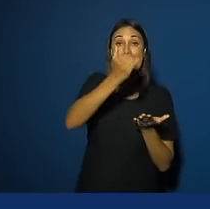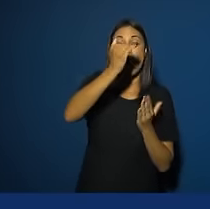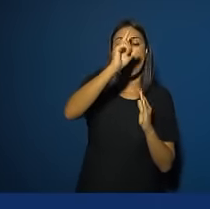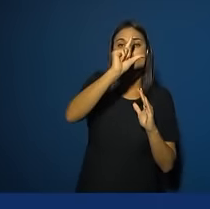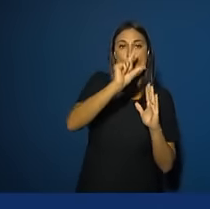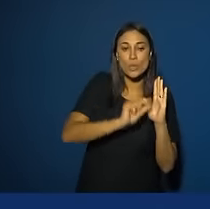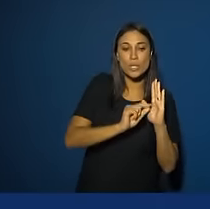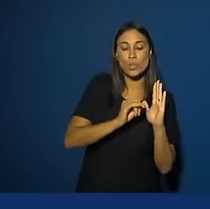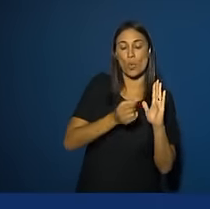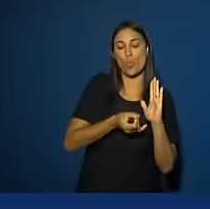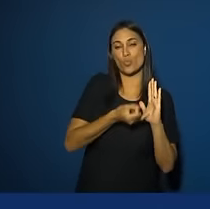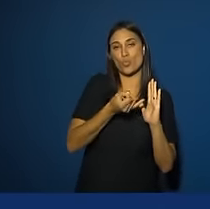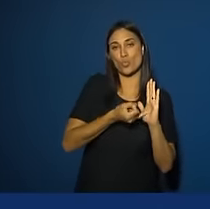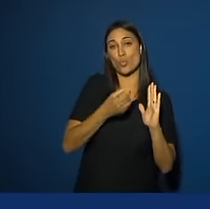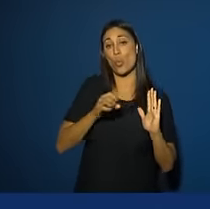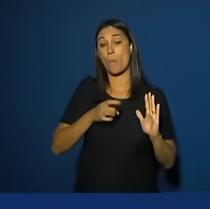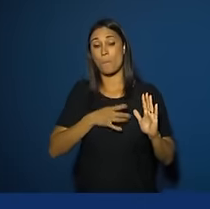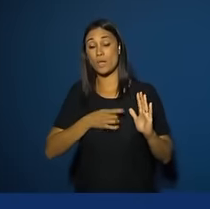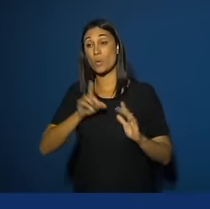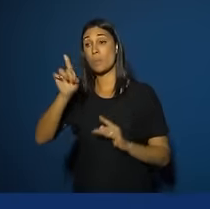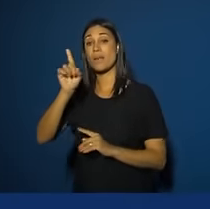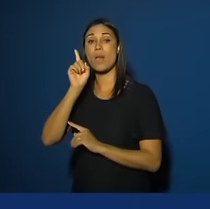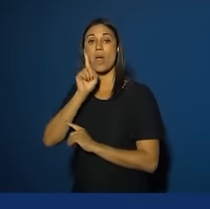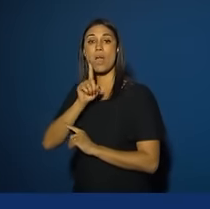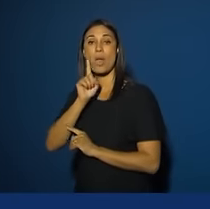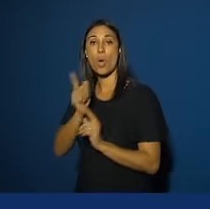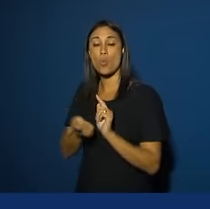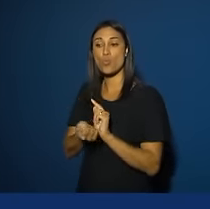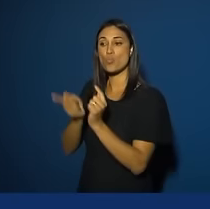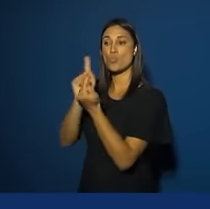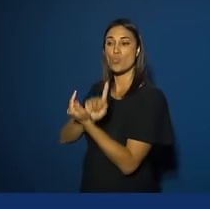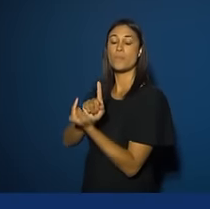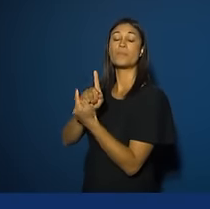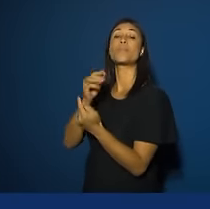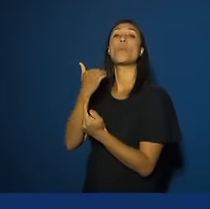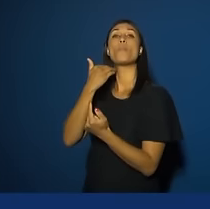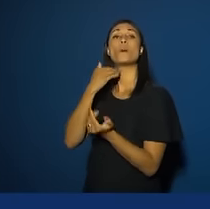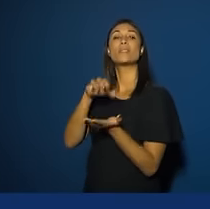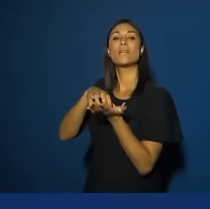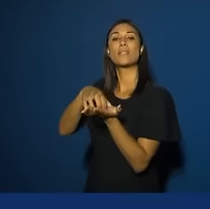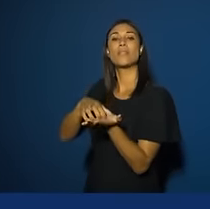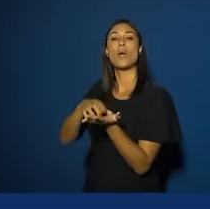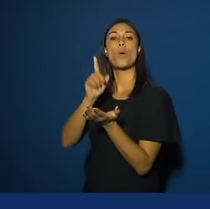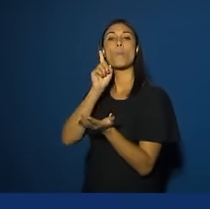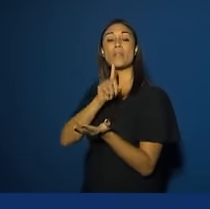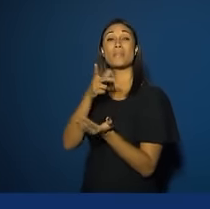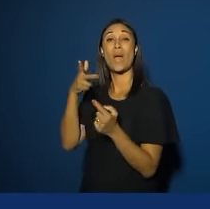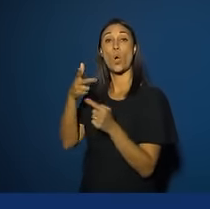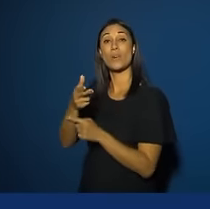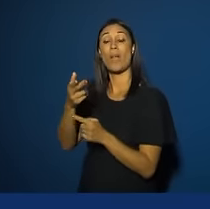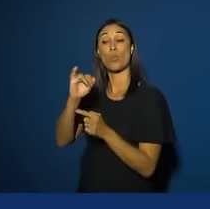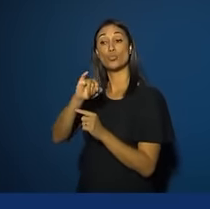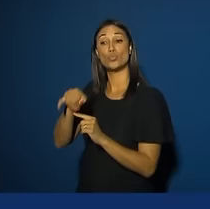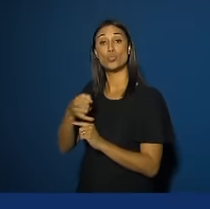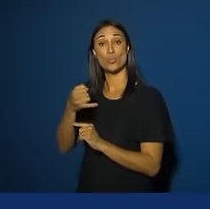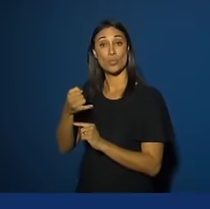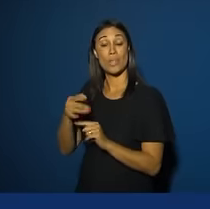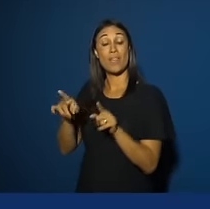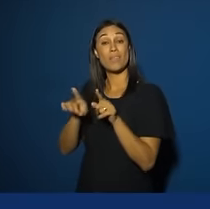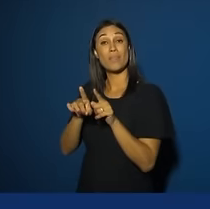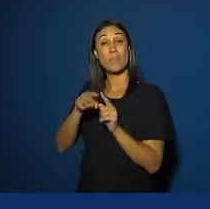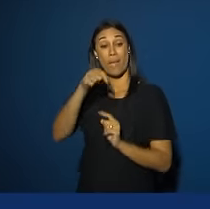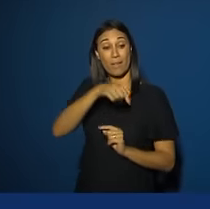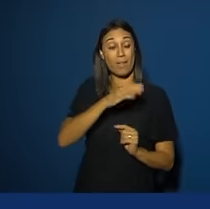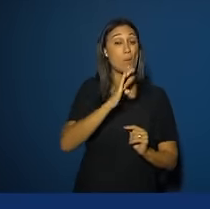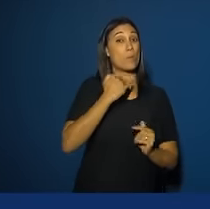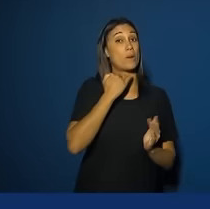medo, mas a inflação nos Estados Unidos convergiu para a meta, o Banco Central americano deveria imediatamente cortar juros já em março e o Banco Central brasileiro